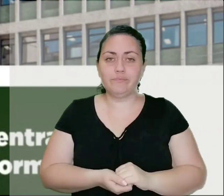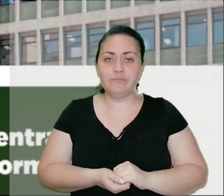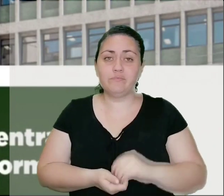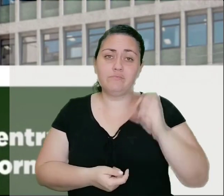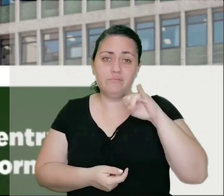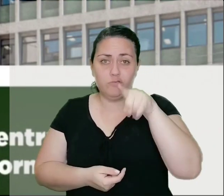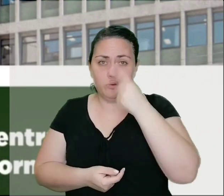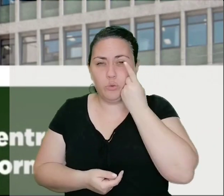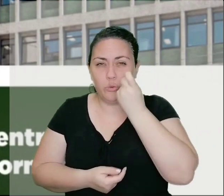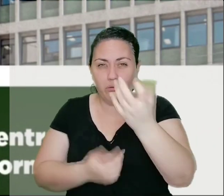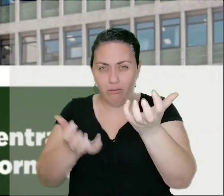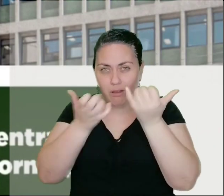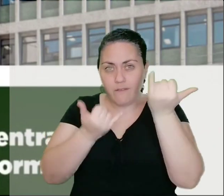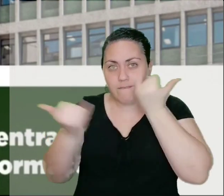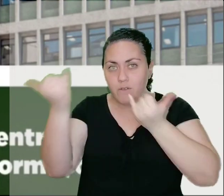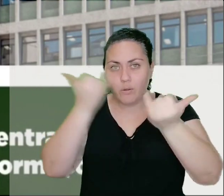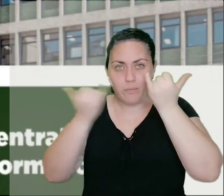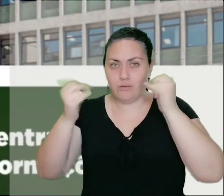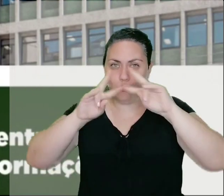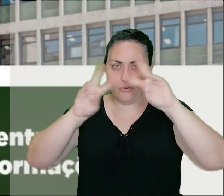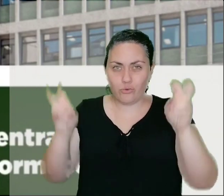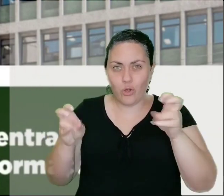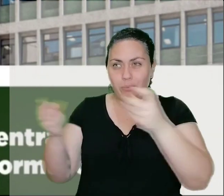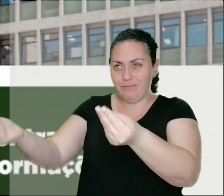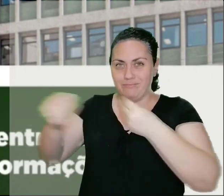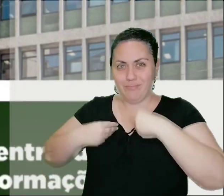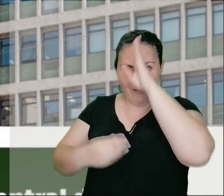sobre o programa, entre no site